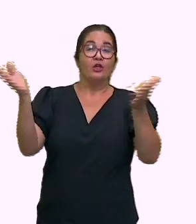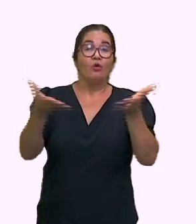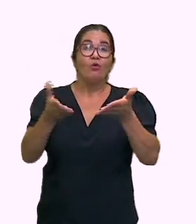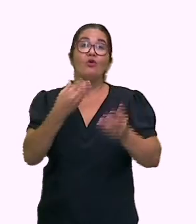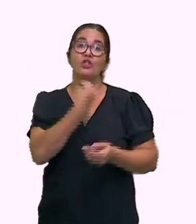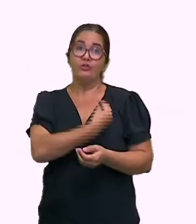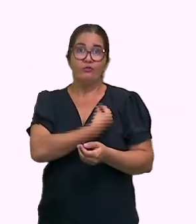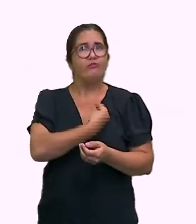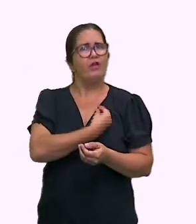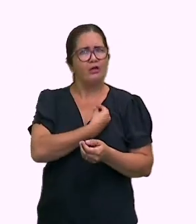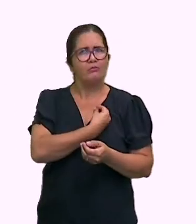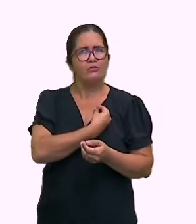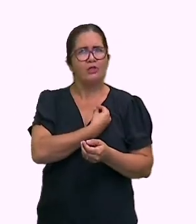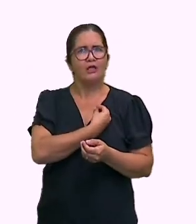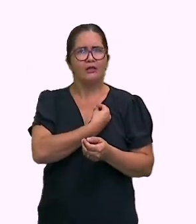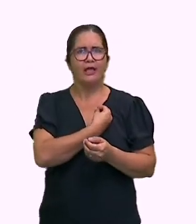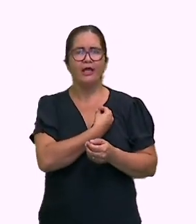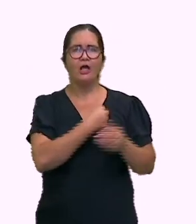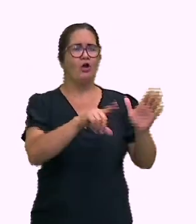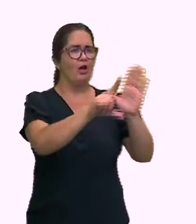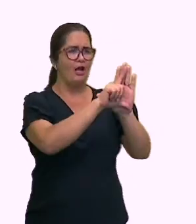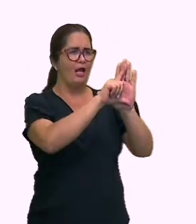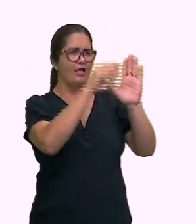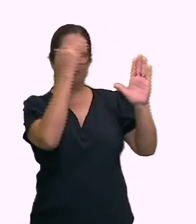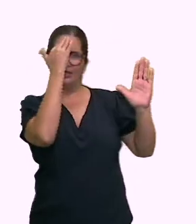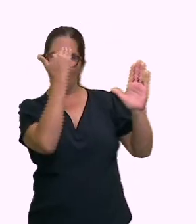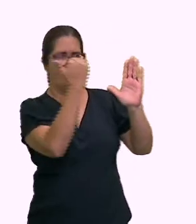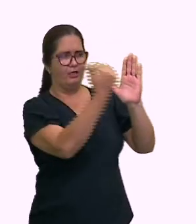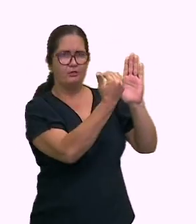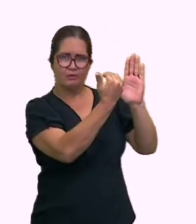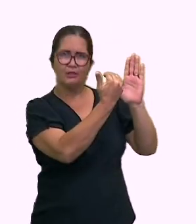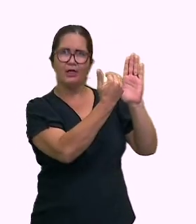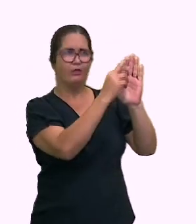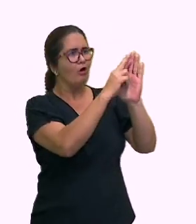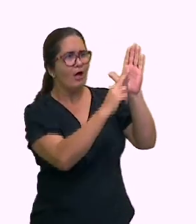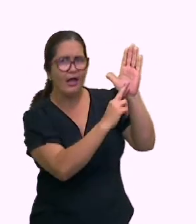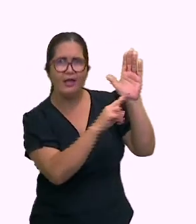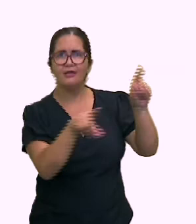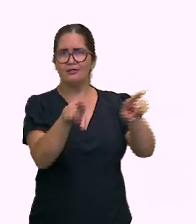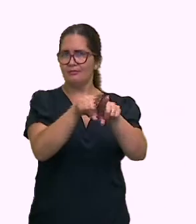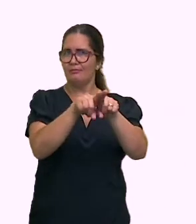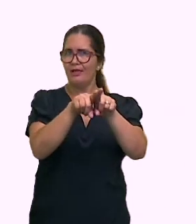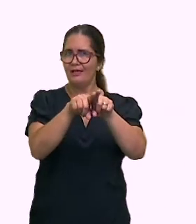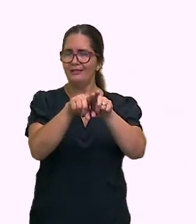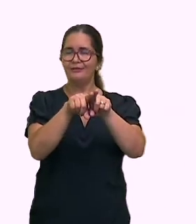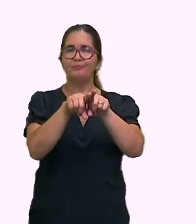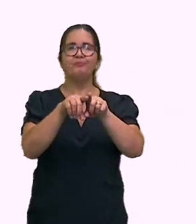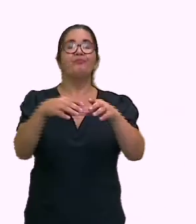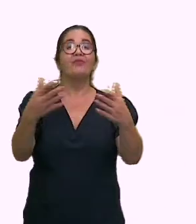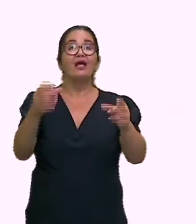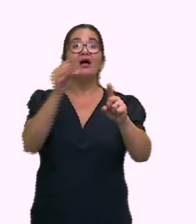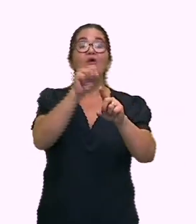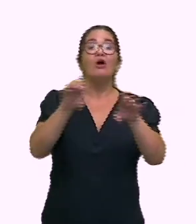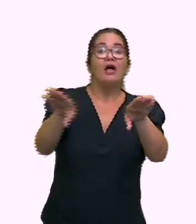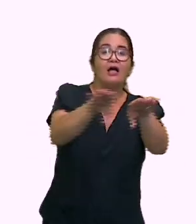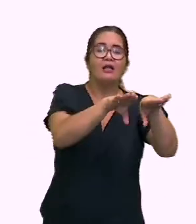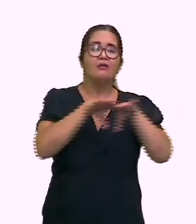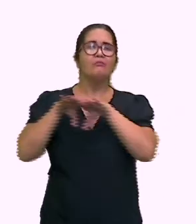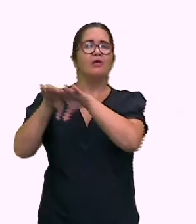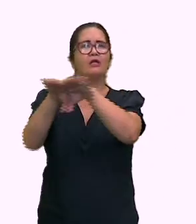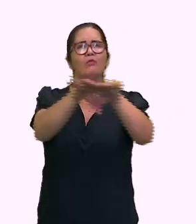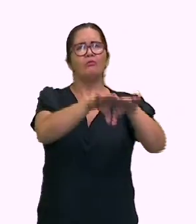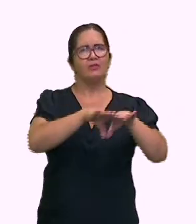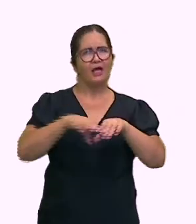as defesas, as organizações. As noções de liberdade e justiça social,